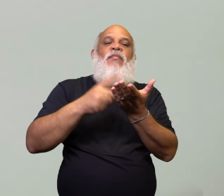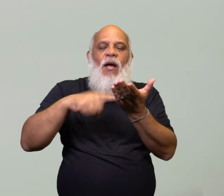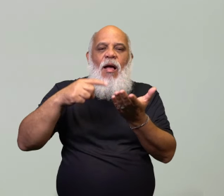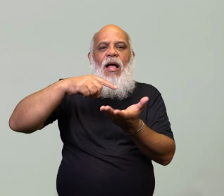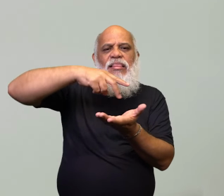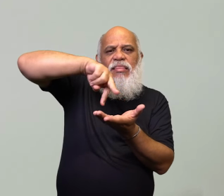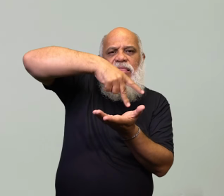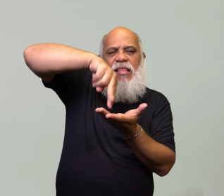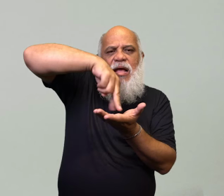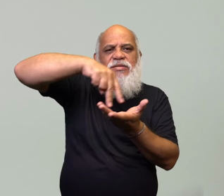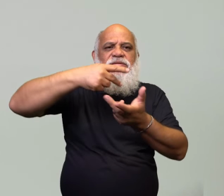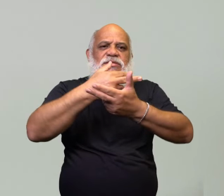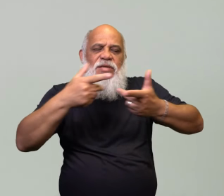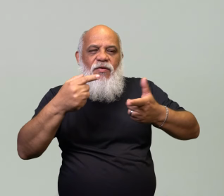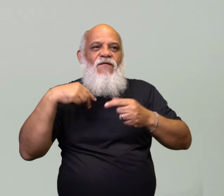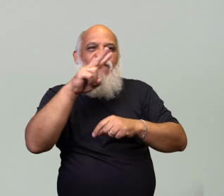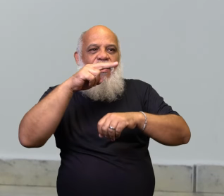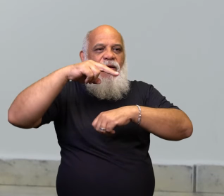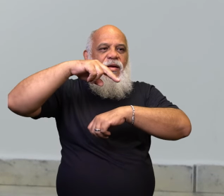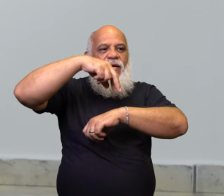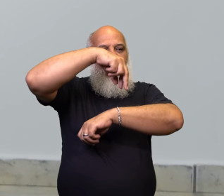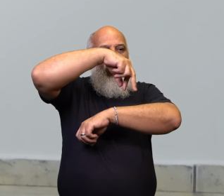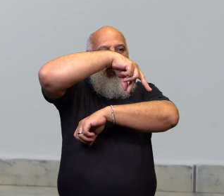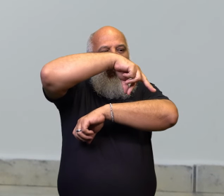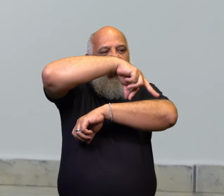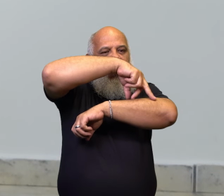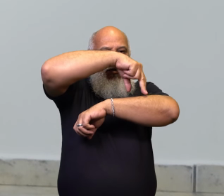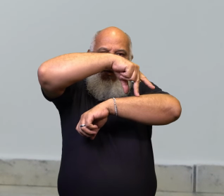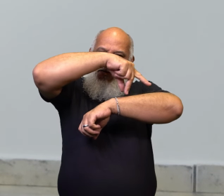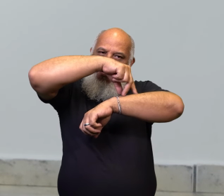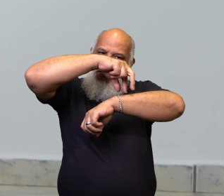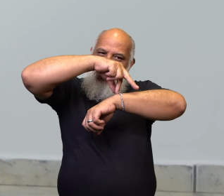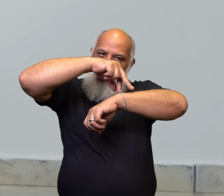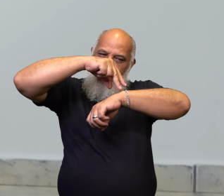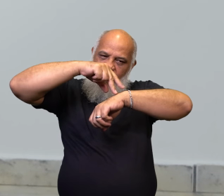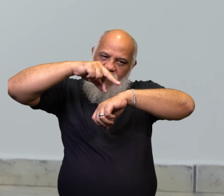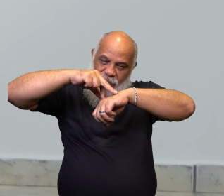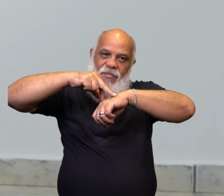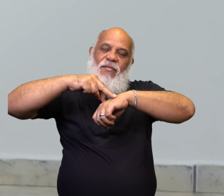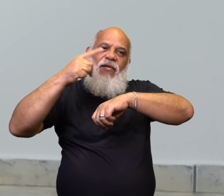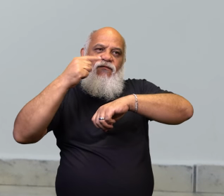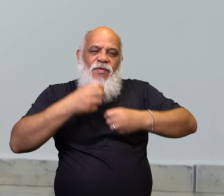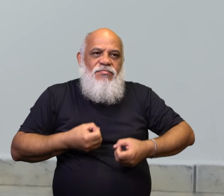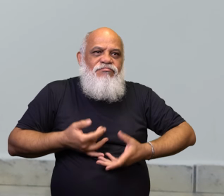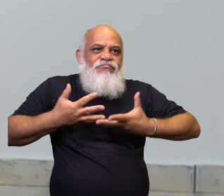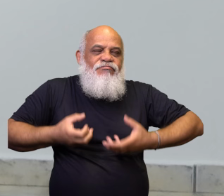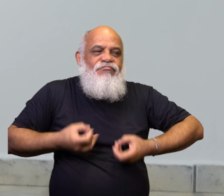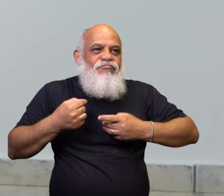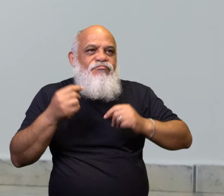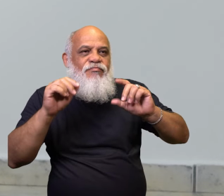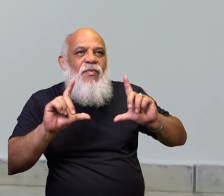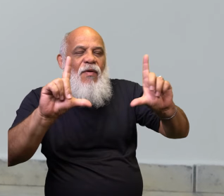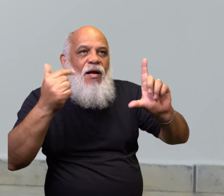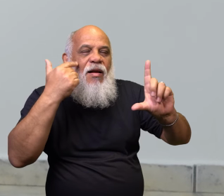do nosso Michael Jackson. Michael Jackson inspirou muitas pessoas naquela época, na década de